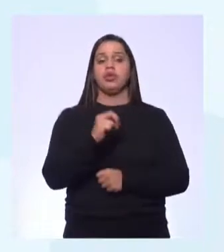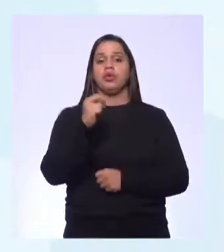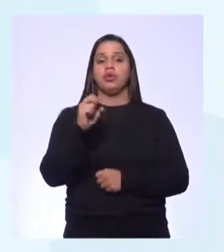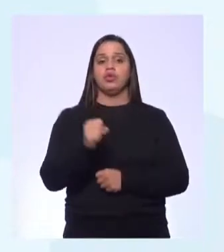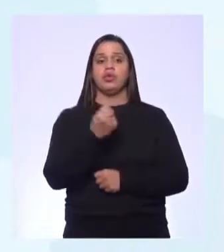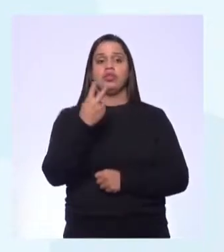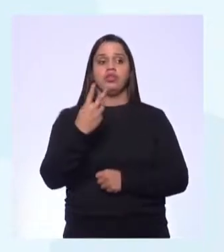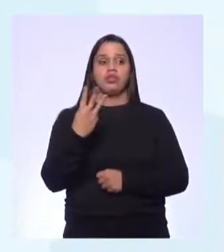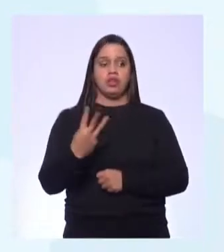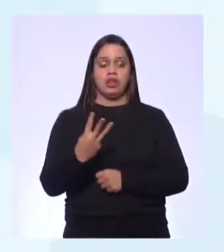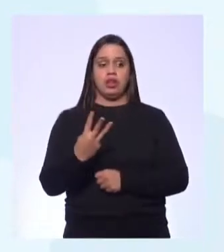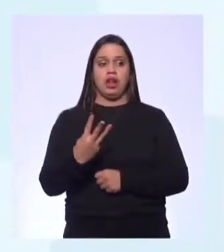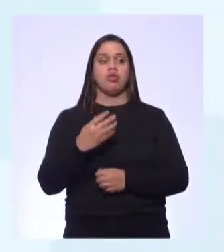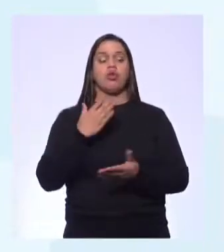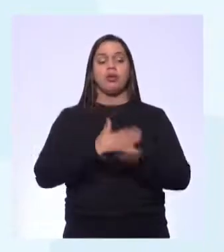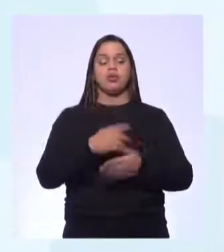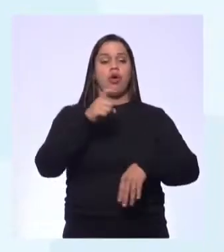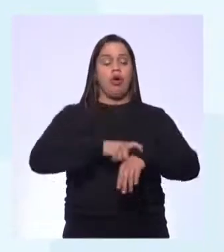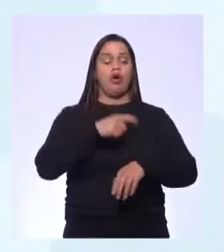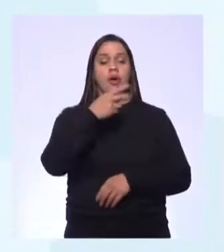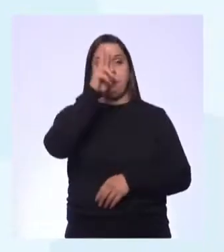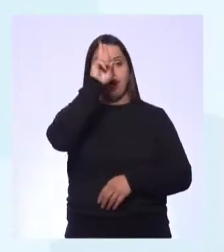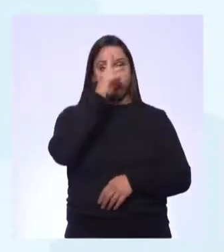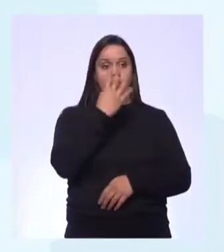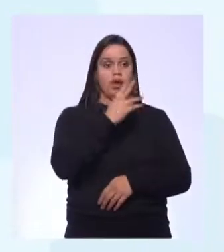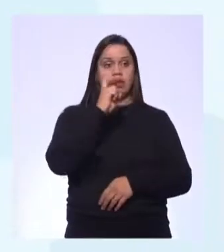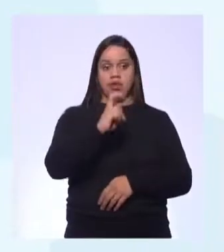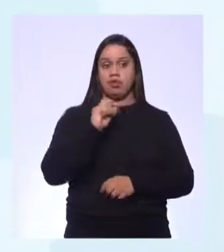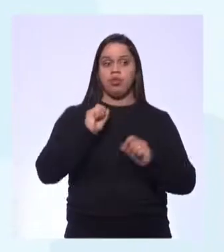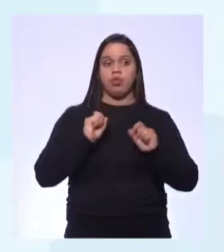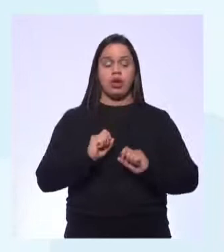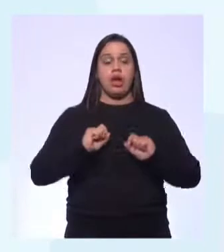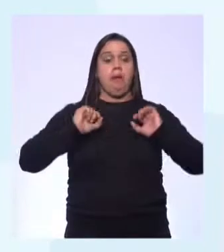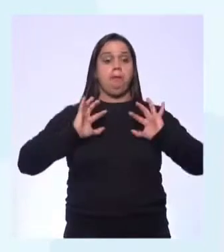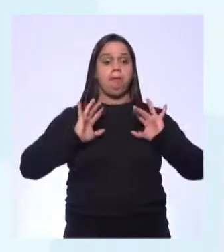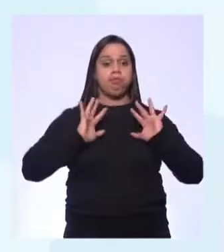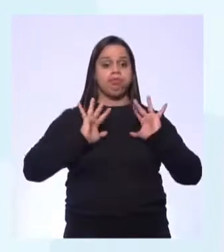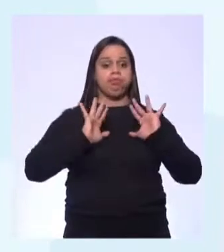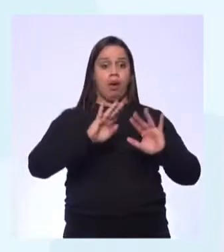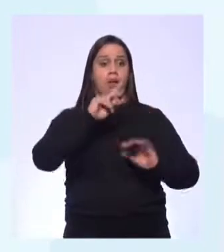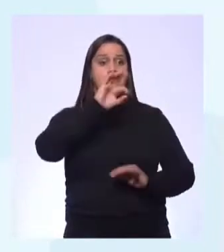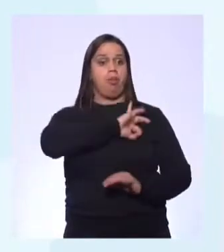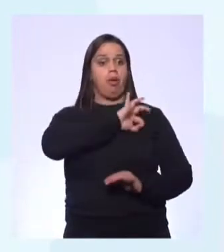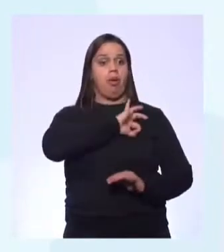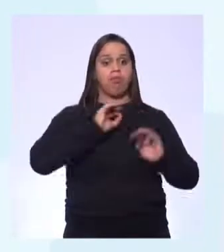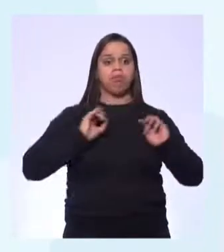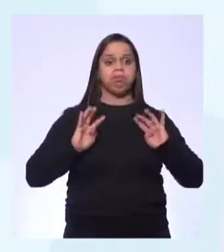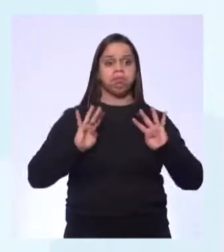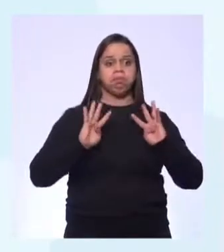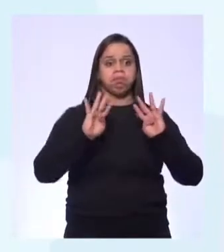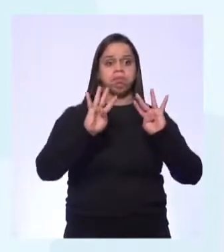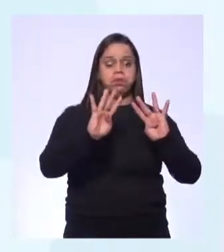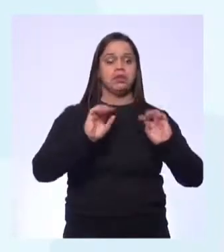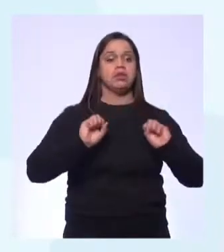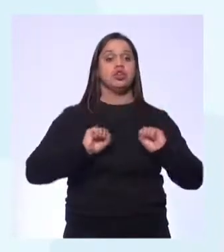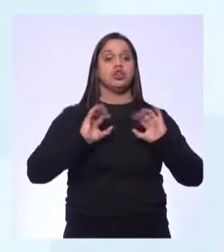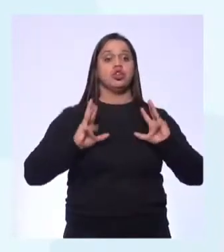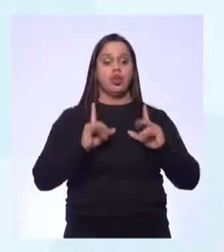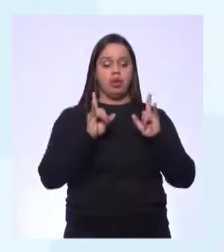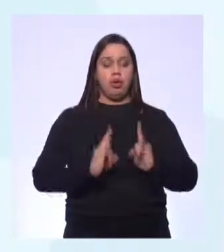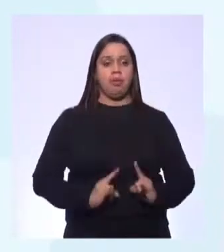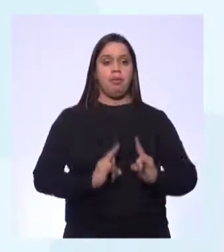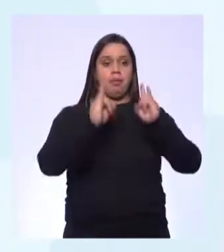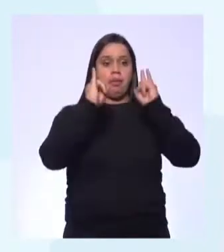meio-dia e 45, a tropa imperial cerca todo o edifício da Assembleia e